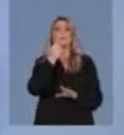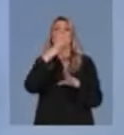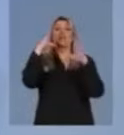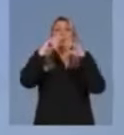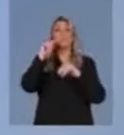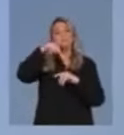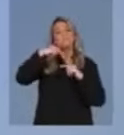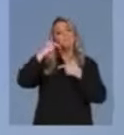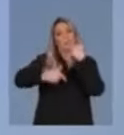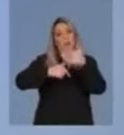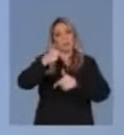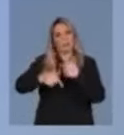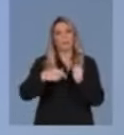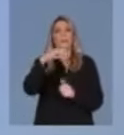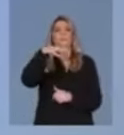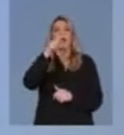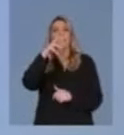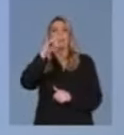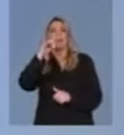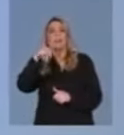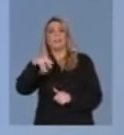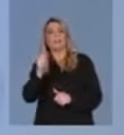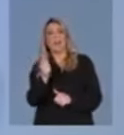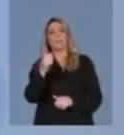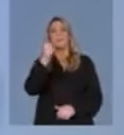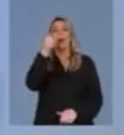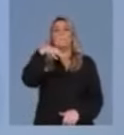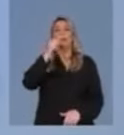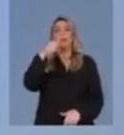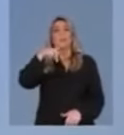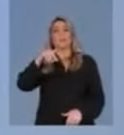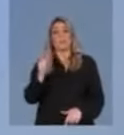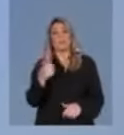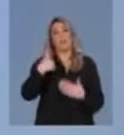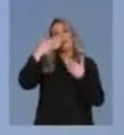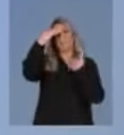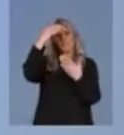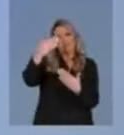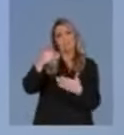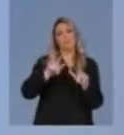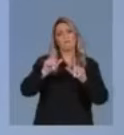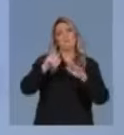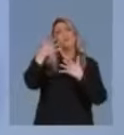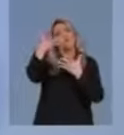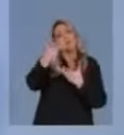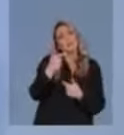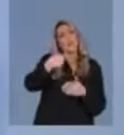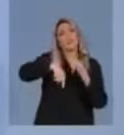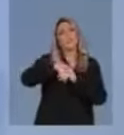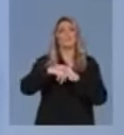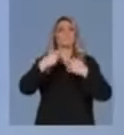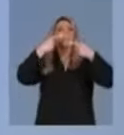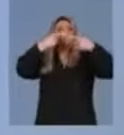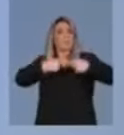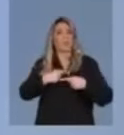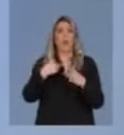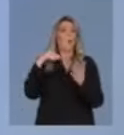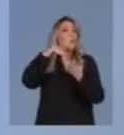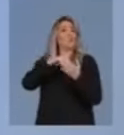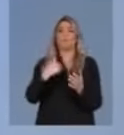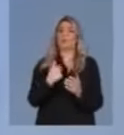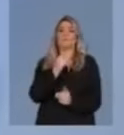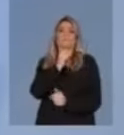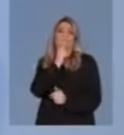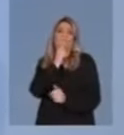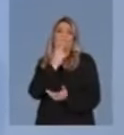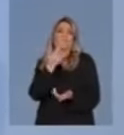aqui trabalhando Mariana manda muito obrigado agradecendo aqui o convite da Rede TV é muito bom participar do debate no último eu não pude participar por